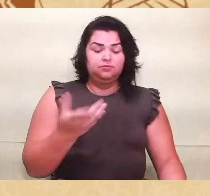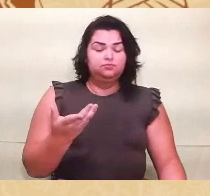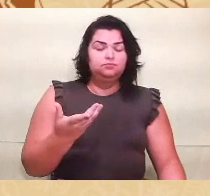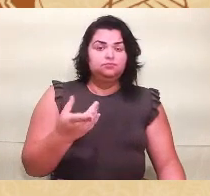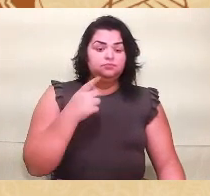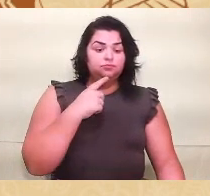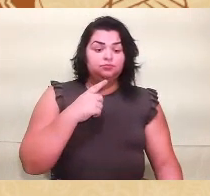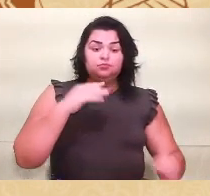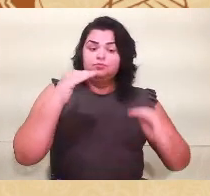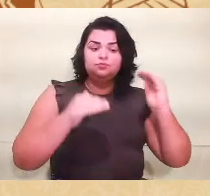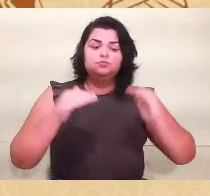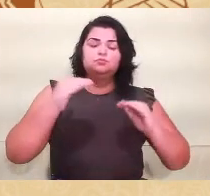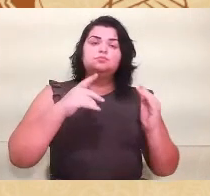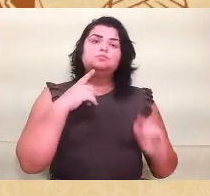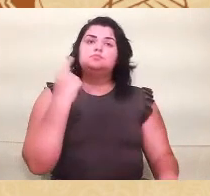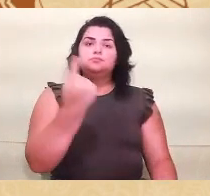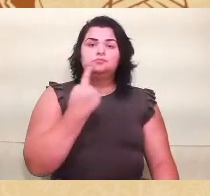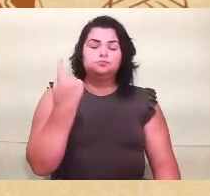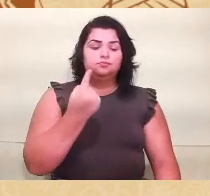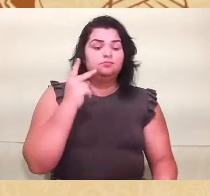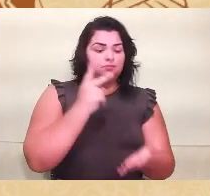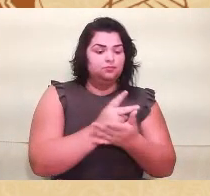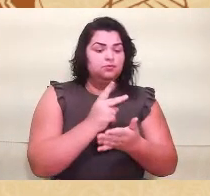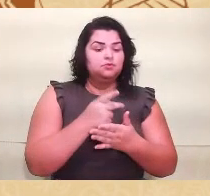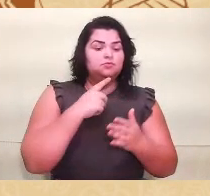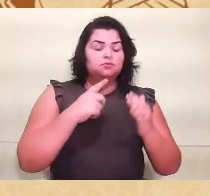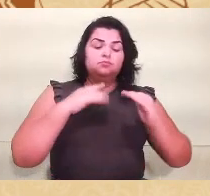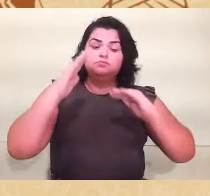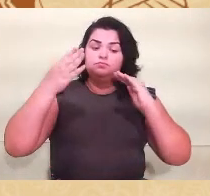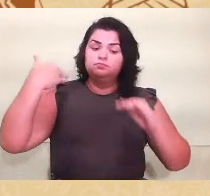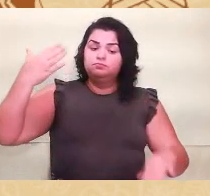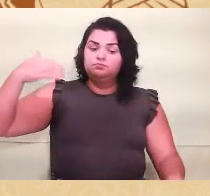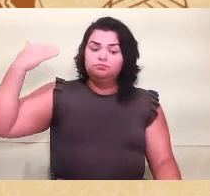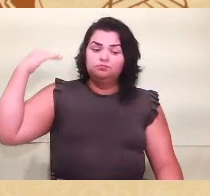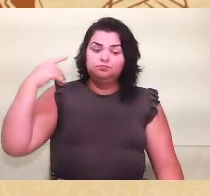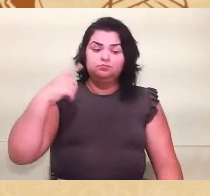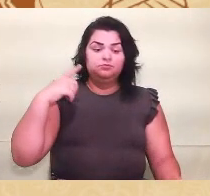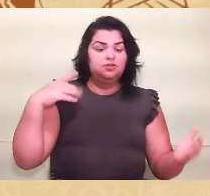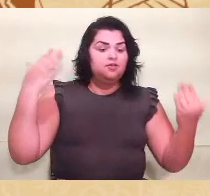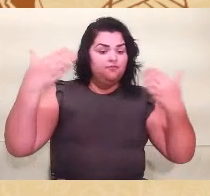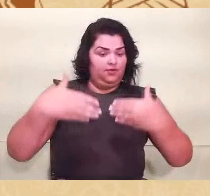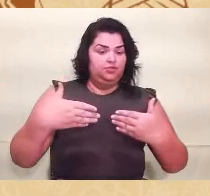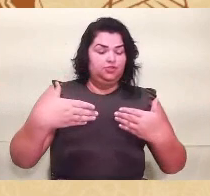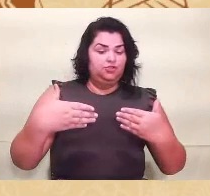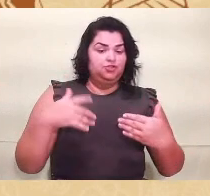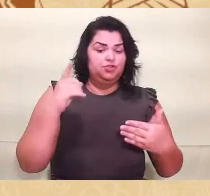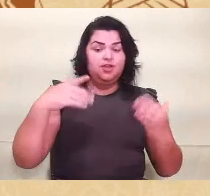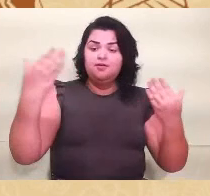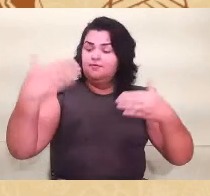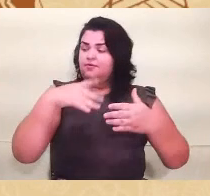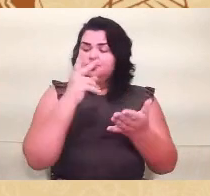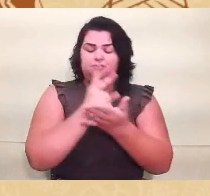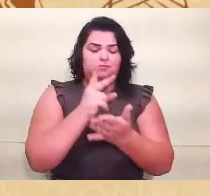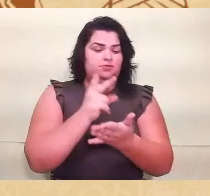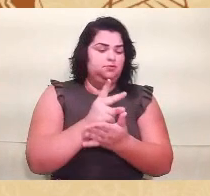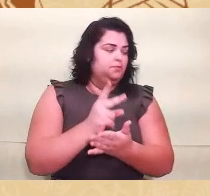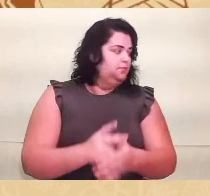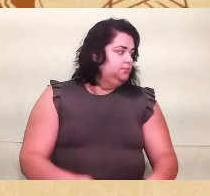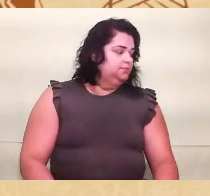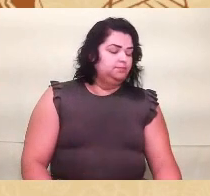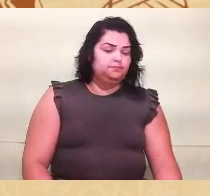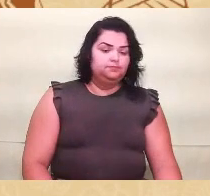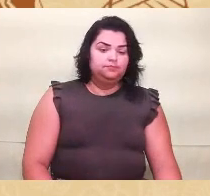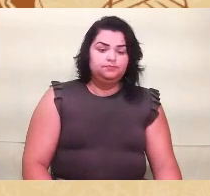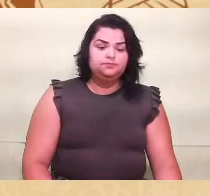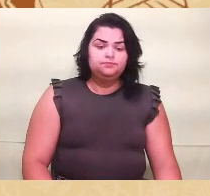nossa indianidade, a nossa ancestralidade na frente. Ela vem primeiro. Né? Muitos de nós, é claro